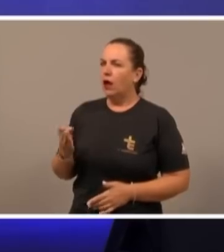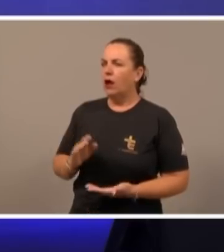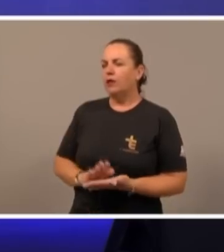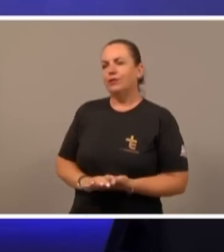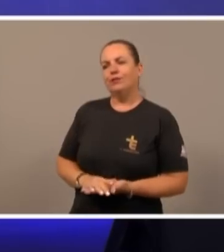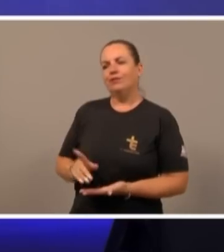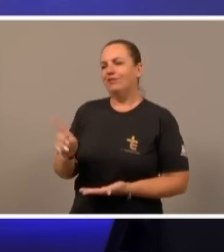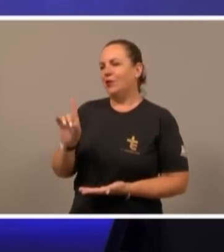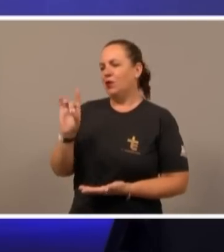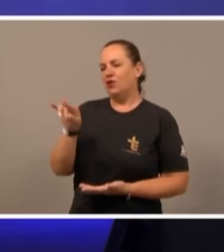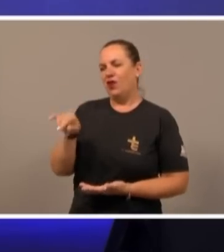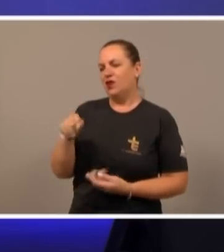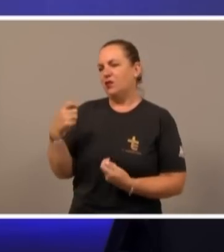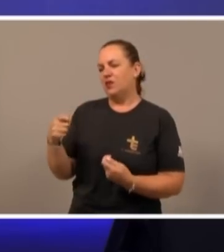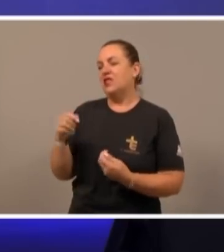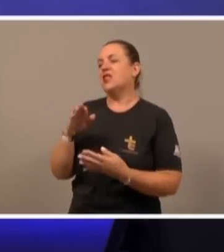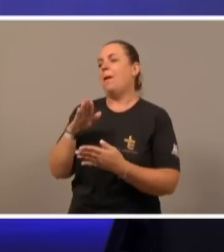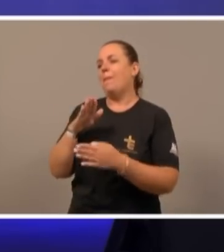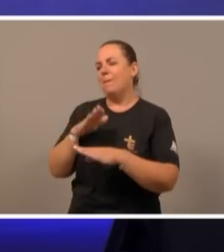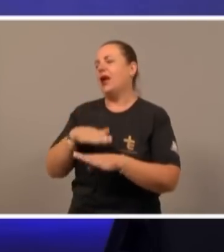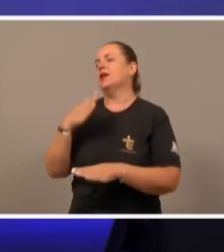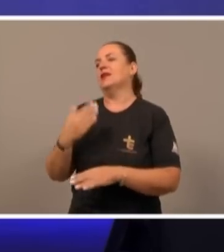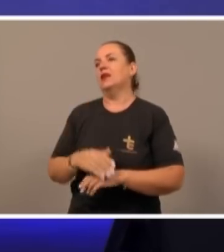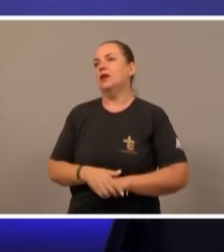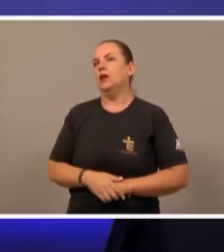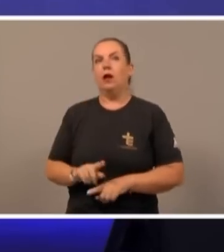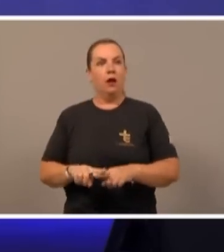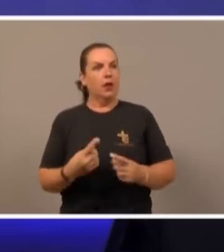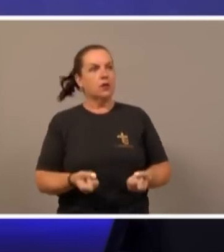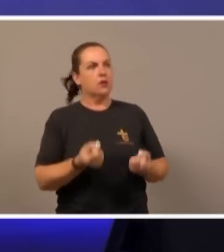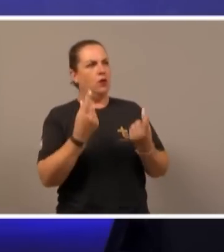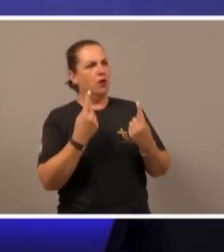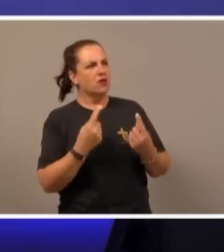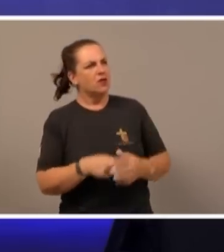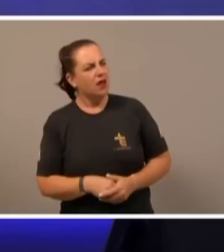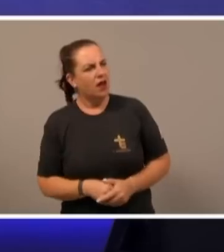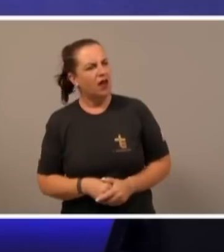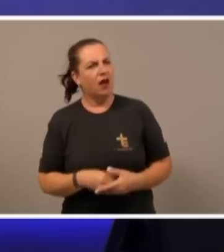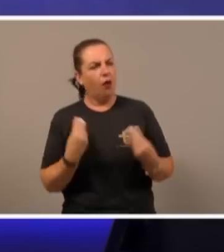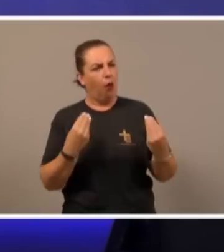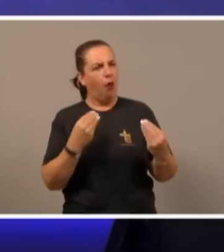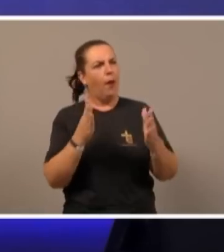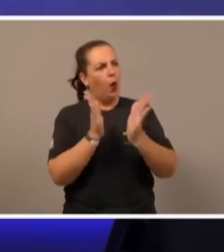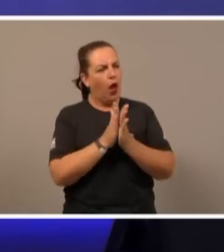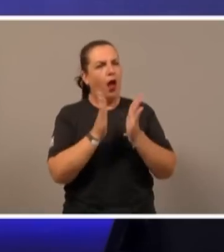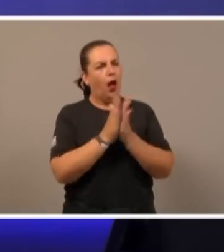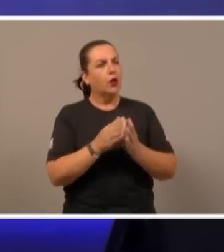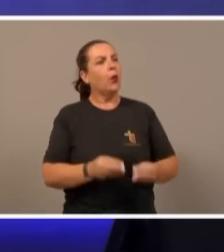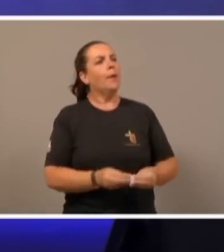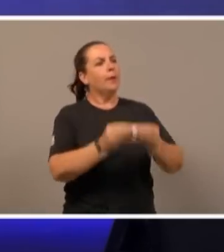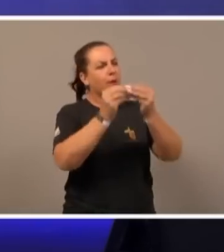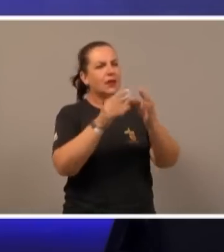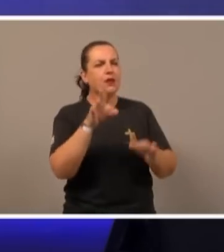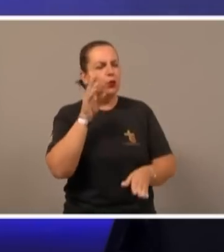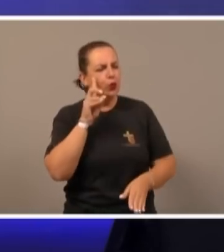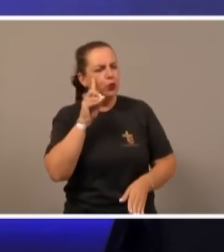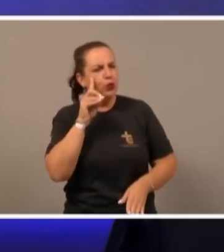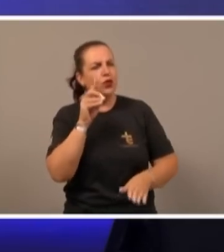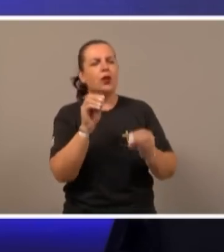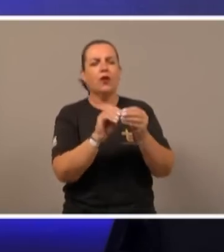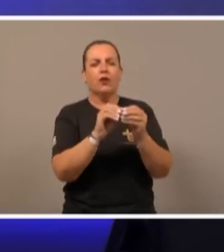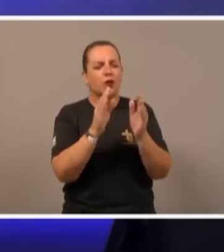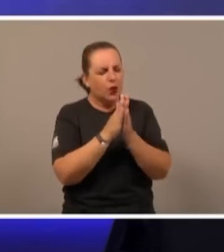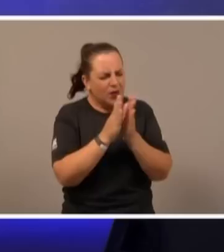isso não basta, meu filho. Mas, irmã, eu rezo missa todo dia, eu rezo as orações